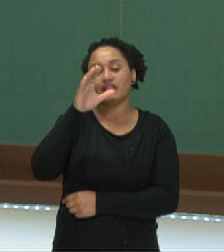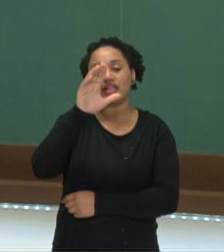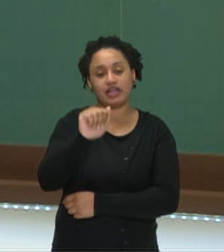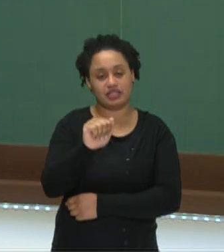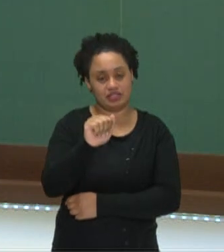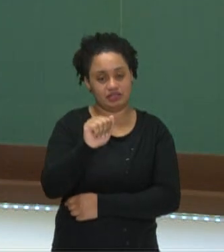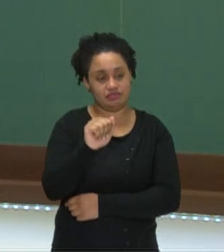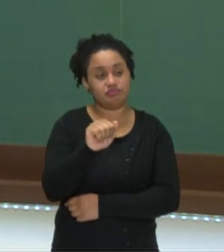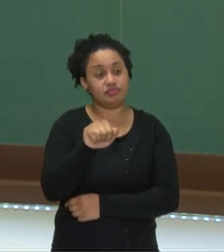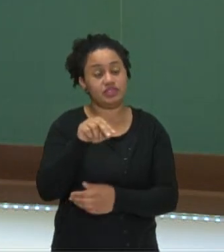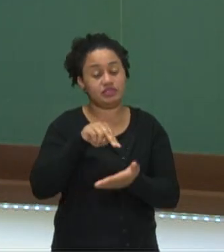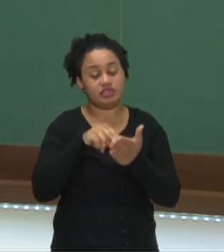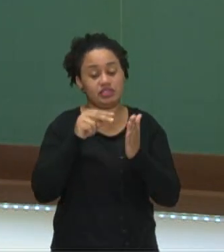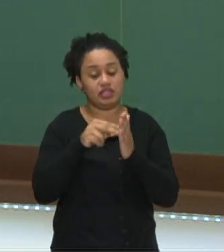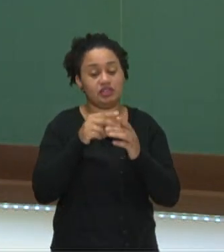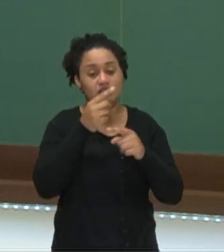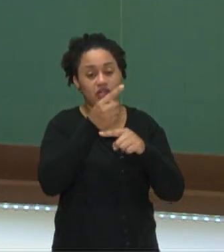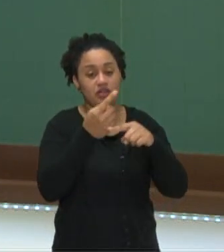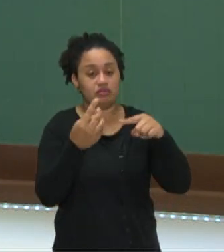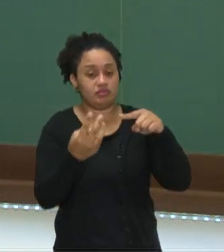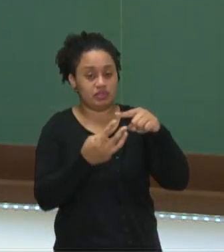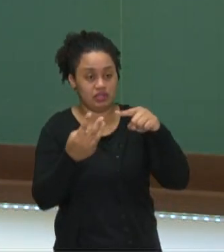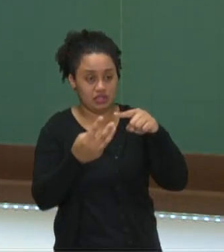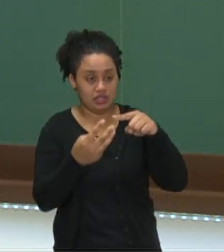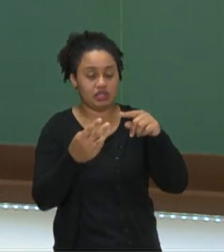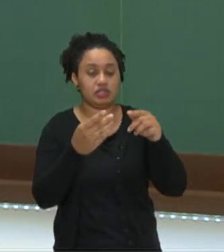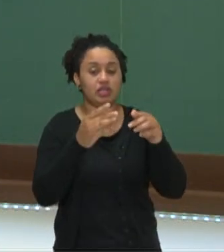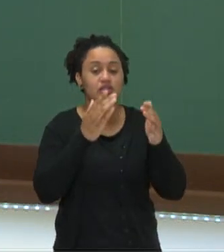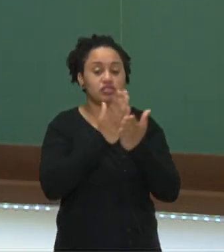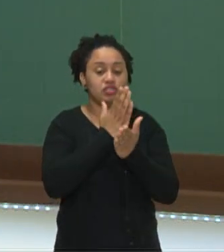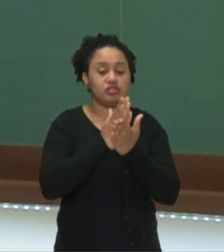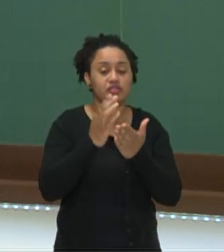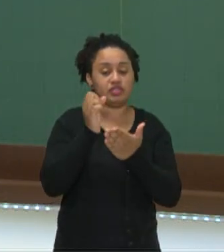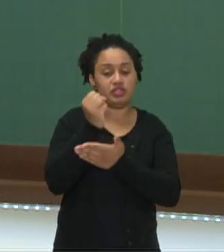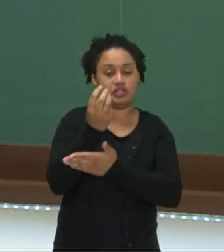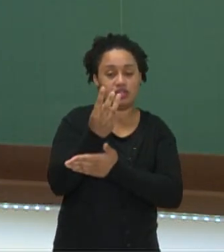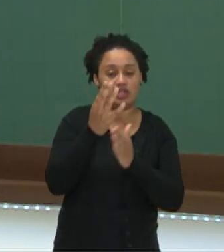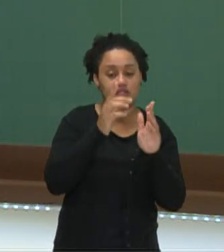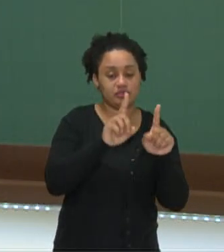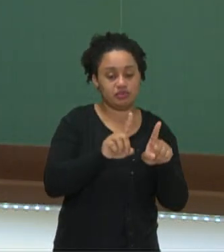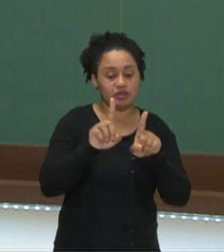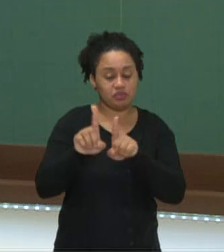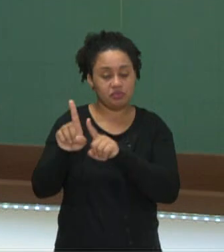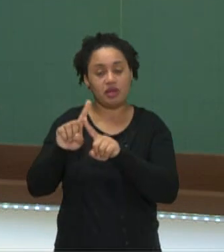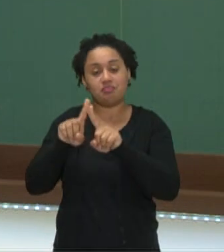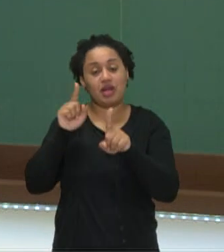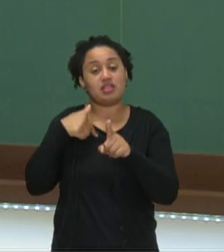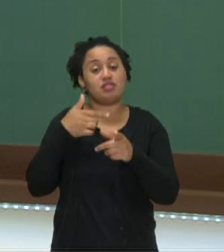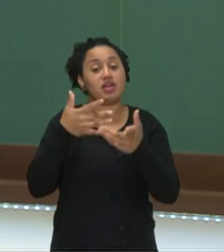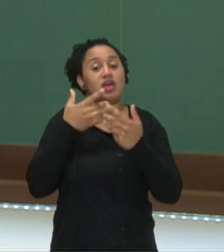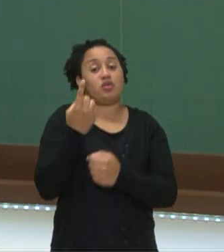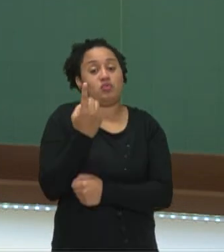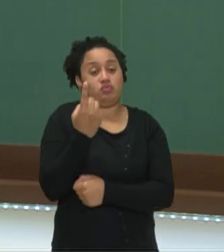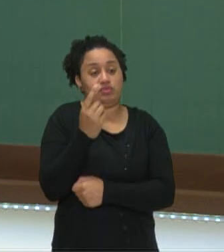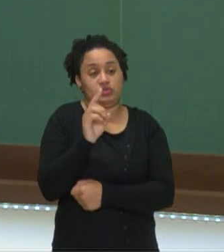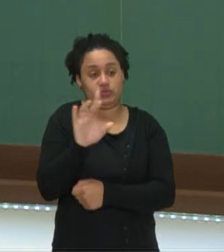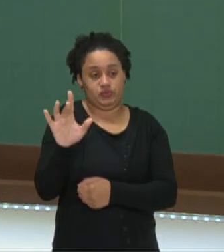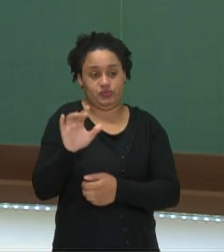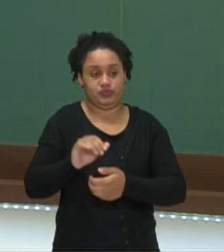é a fração 1/3. Eu dividi a figura em 3 partes, mas eu estou considerando uma das